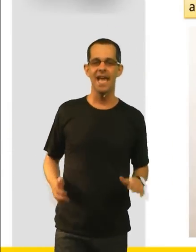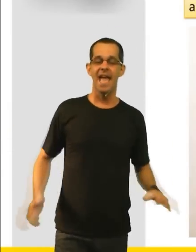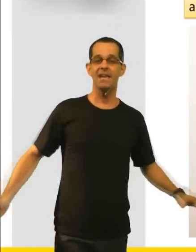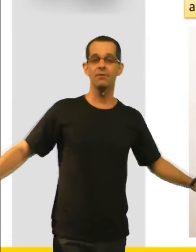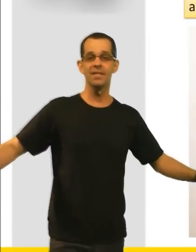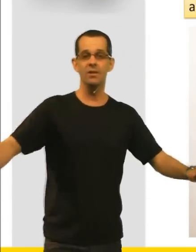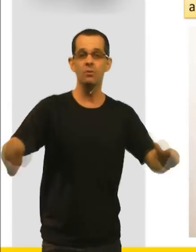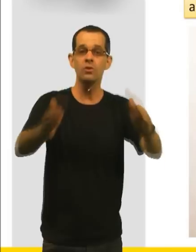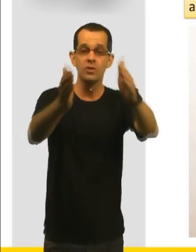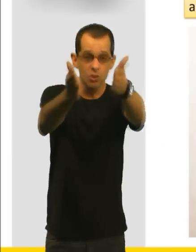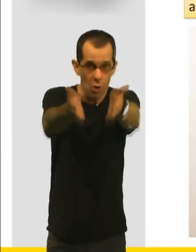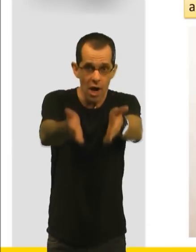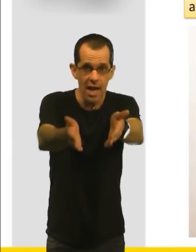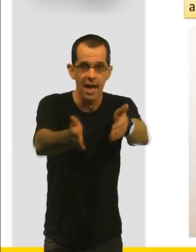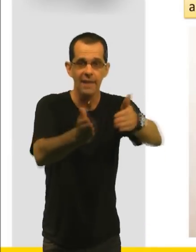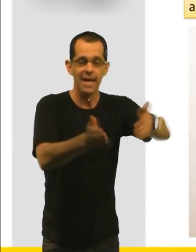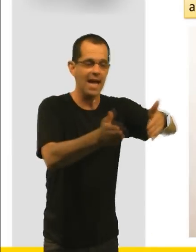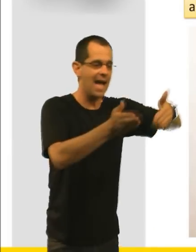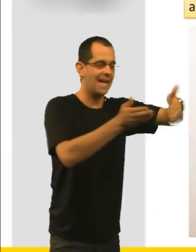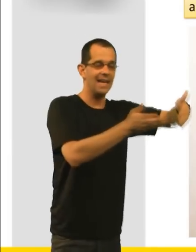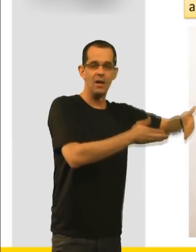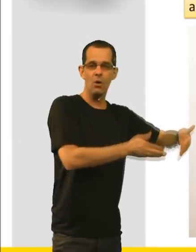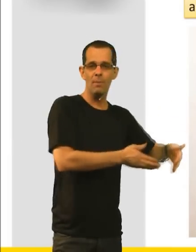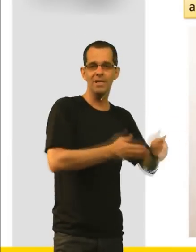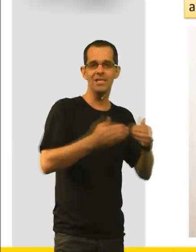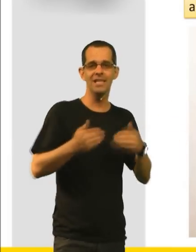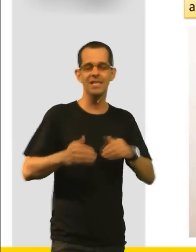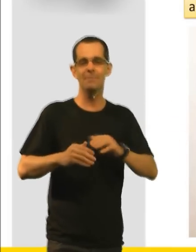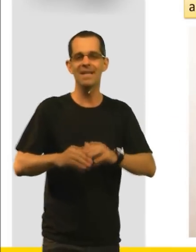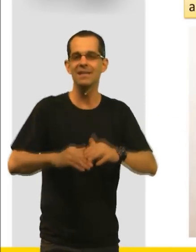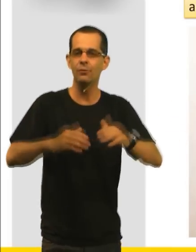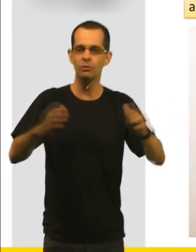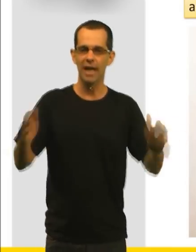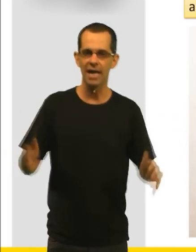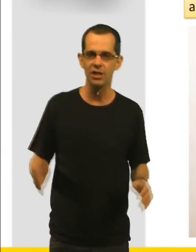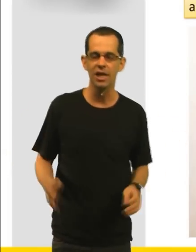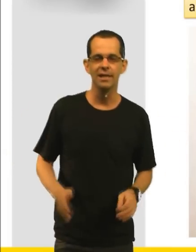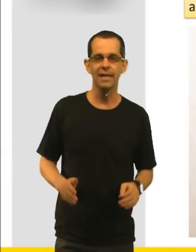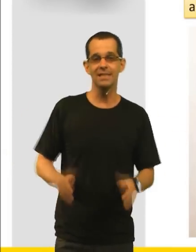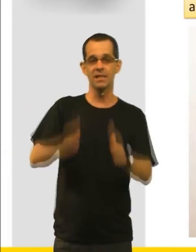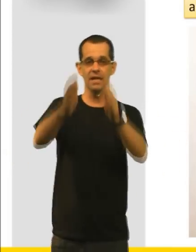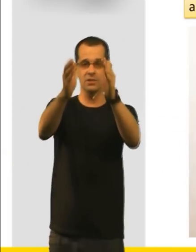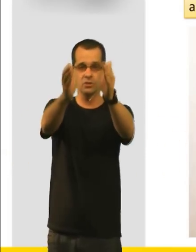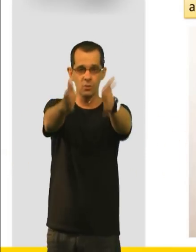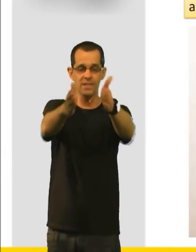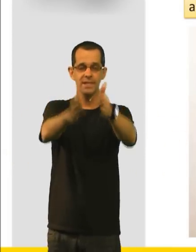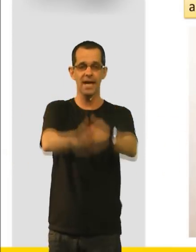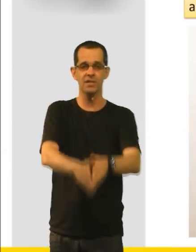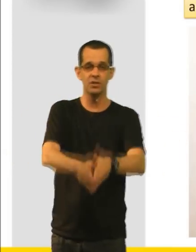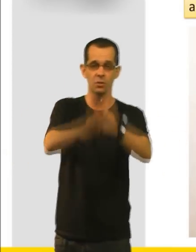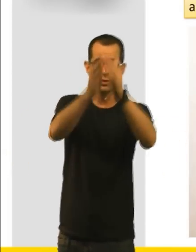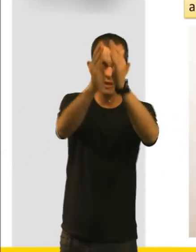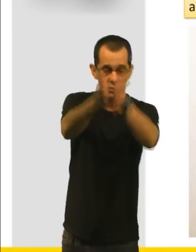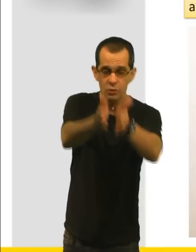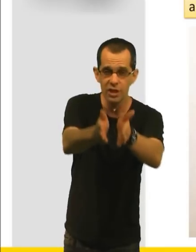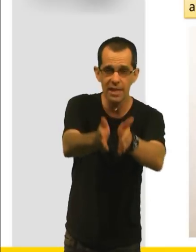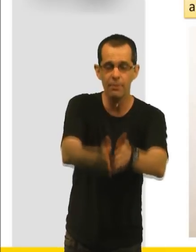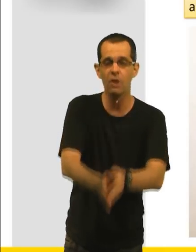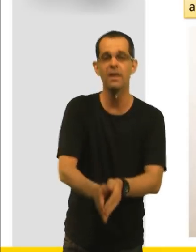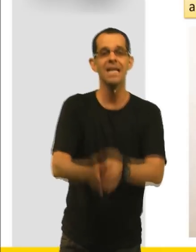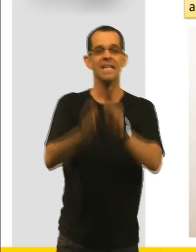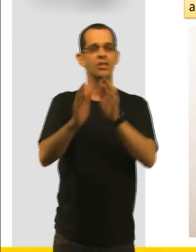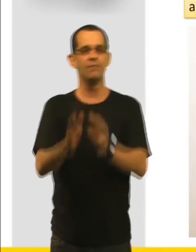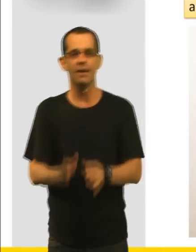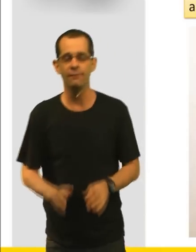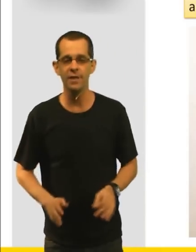dica aqui é que você escolha, tá? Aquela roupa que te deixa mais à vontade, tá? Se na sua cidade, se no dia